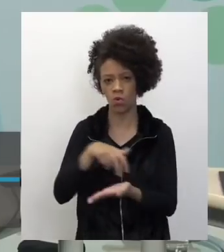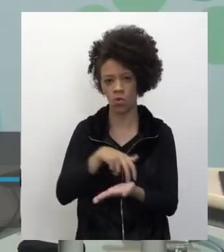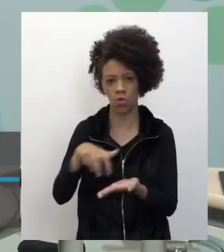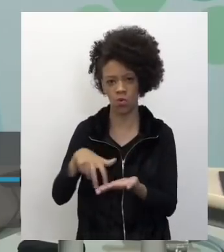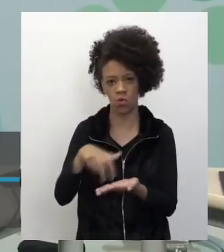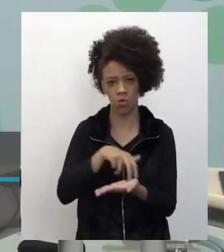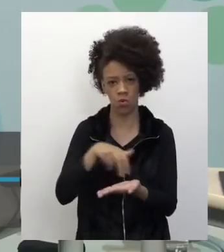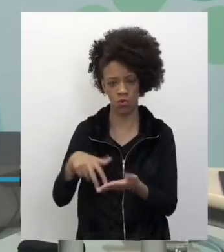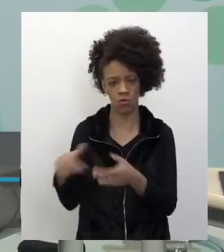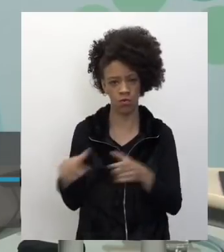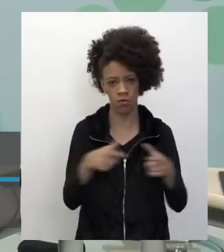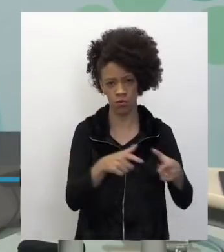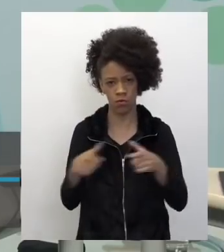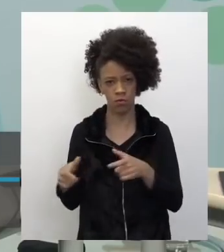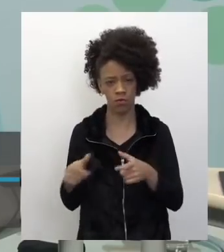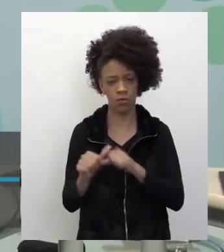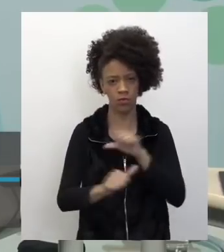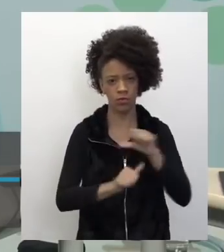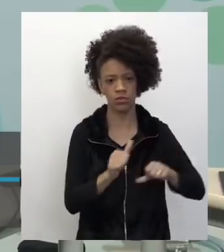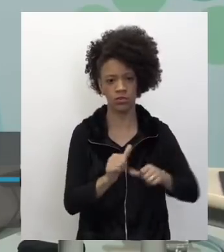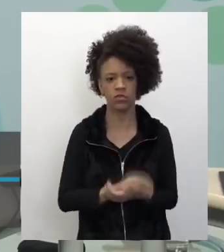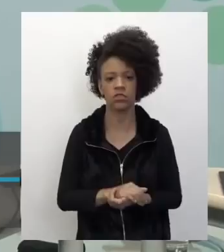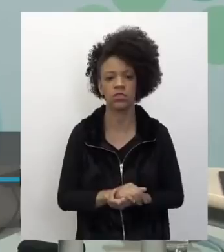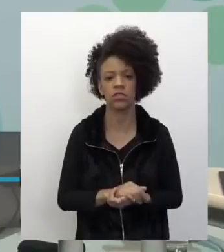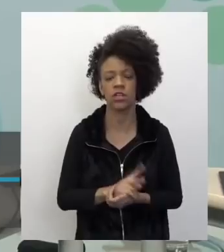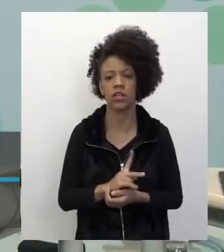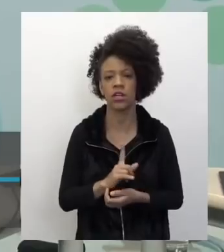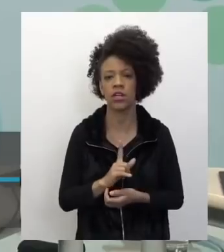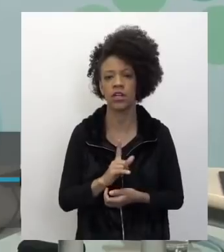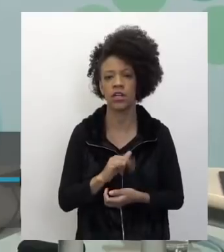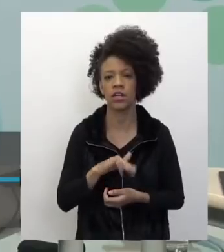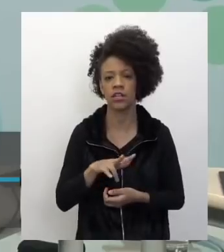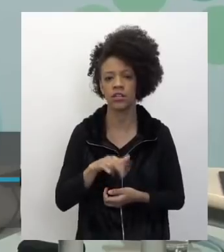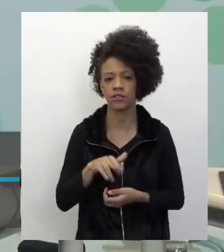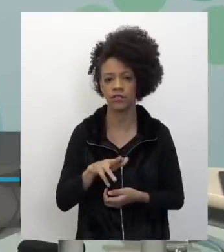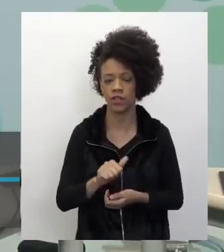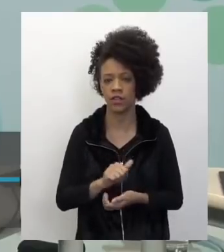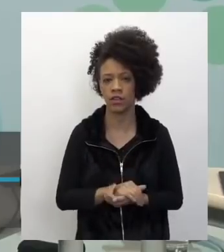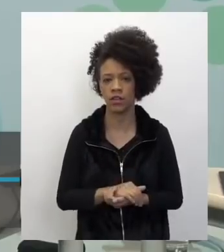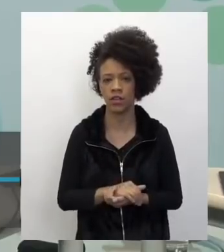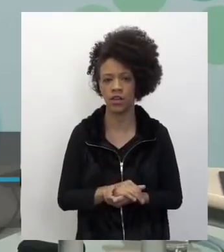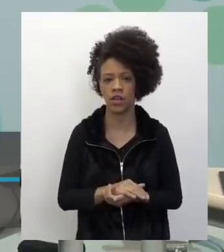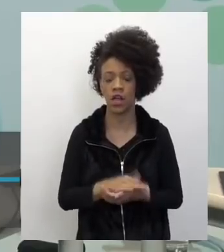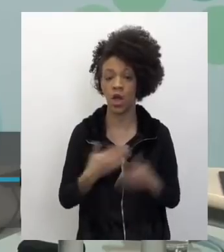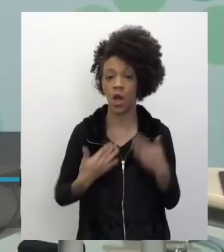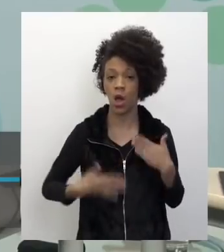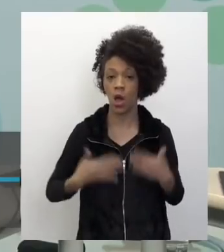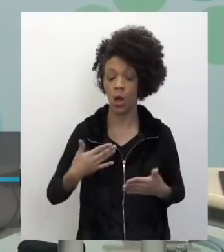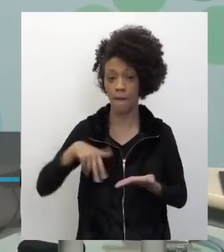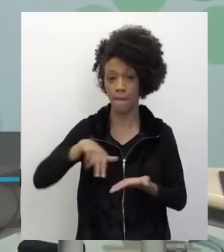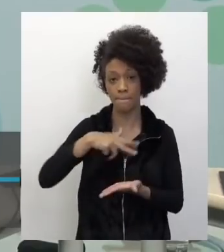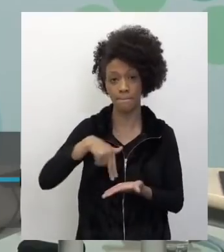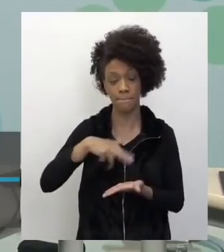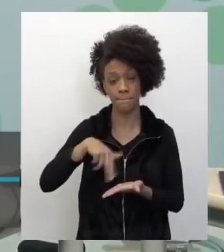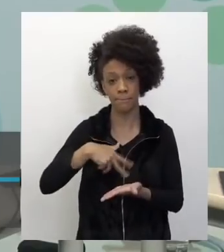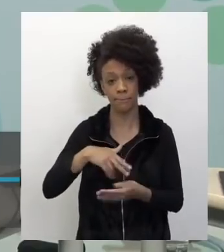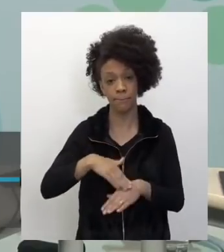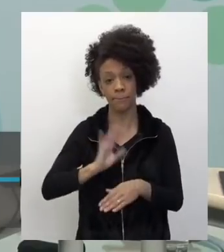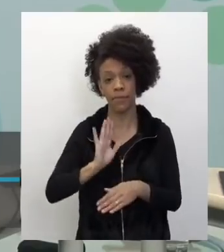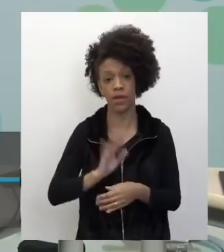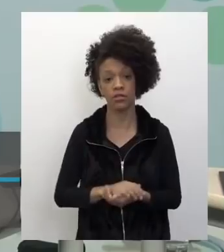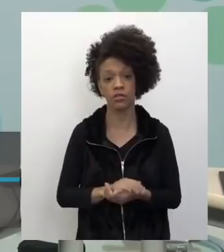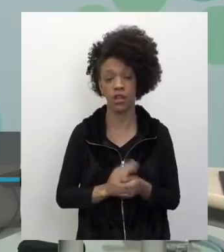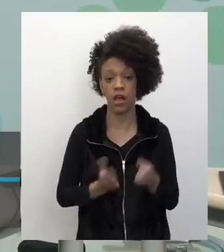outro. A Lívia cita que os saltos são os movimentos mais predominantes. Os níveis são altos